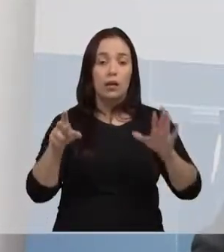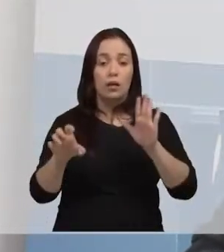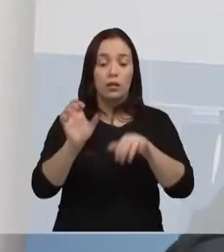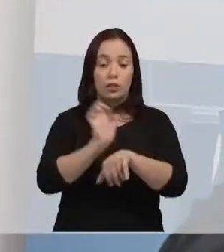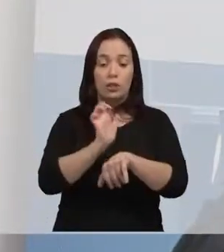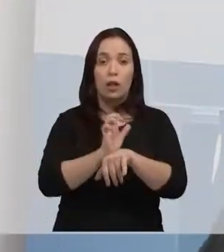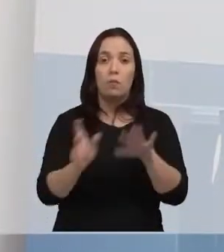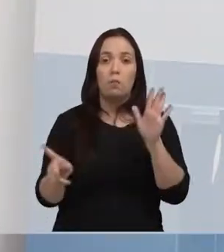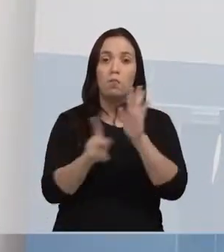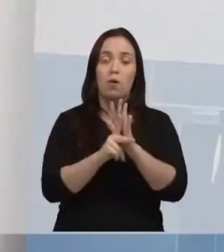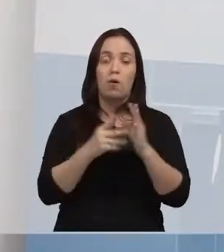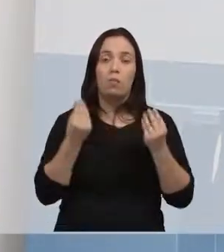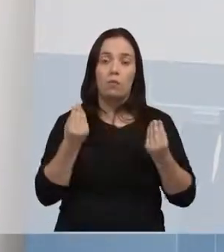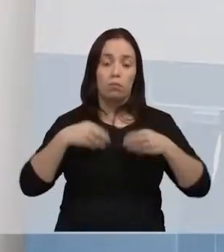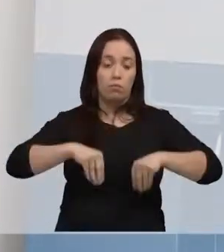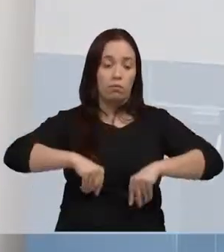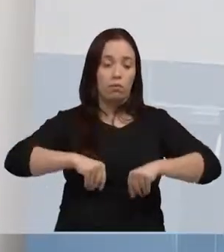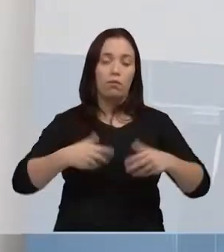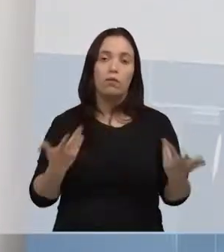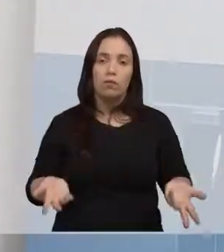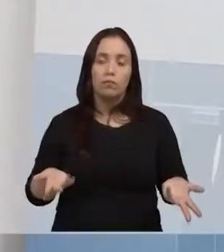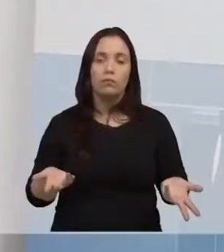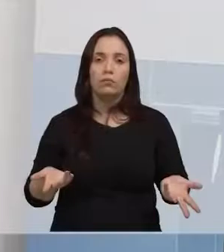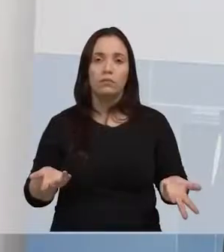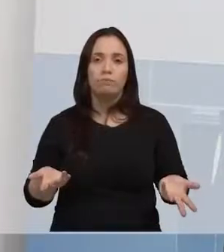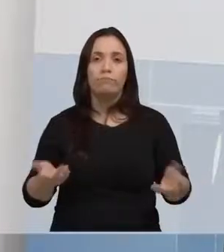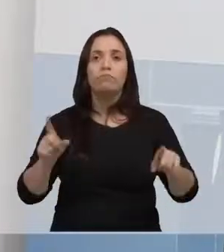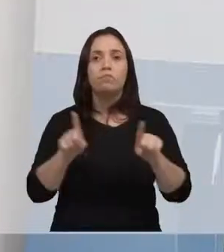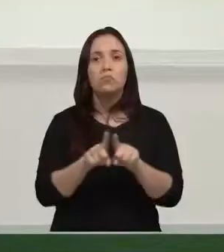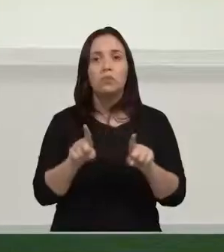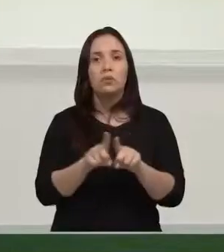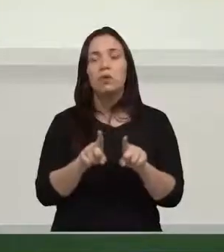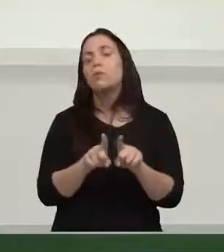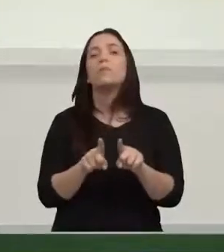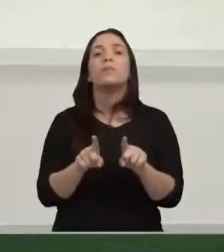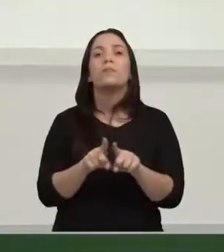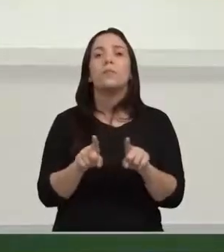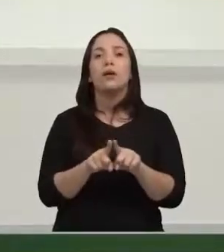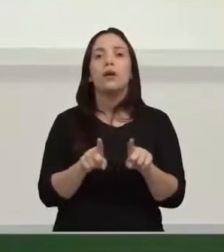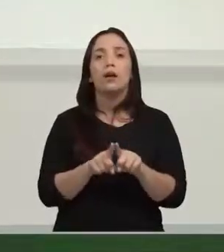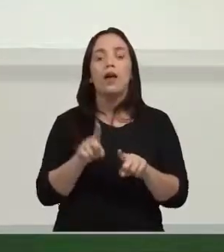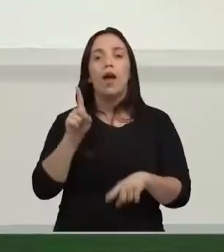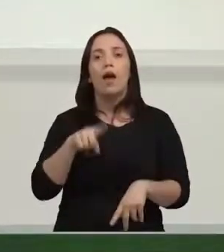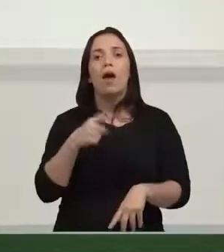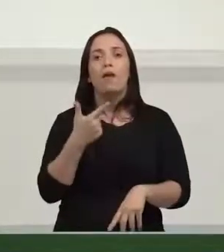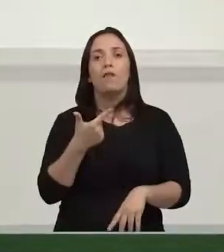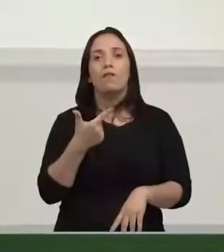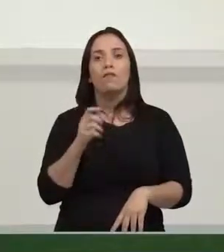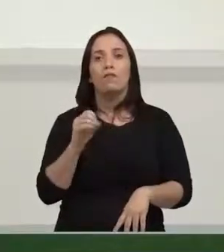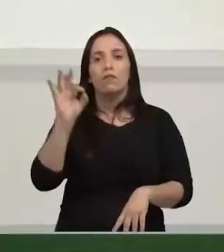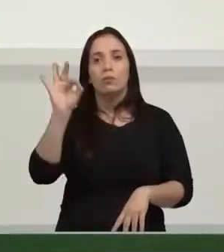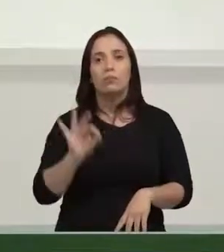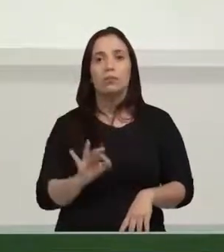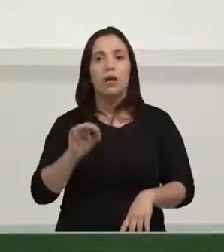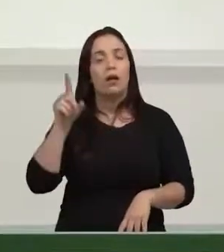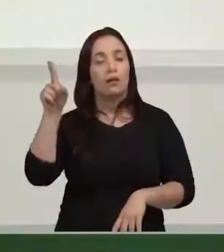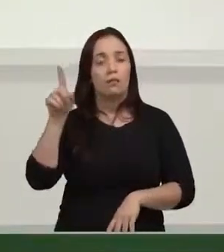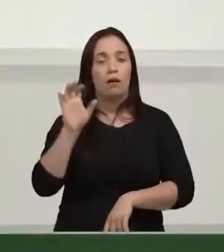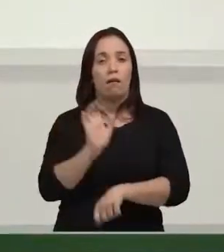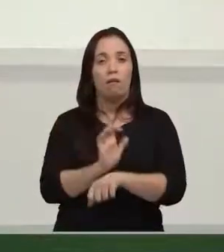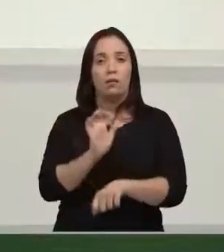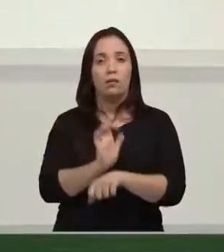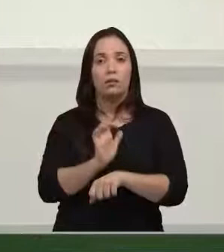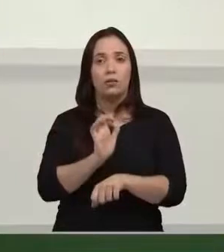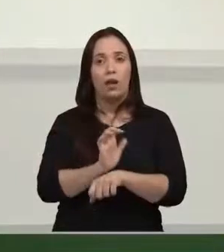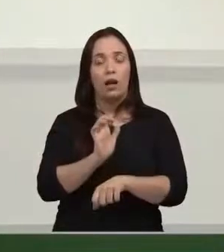você não pode querer apoio dos outros locais. Isso, ele não Então, tem um quinto dos votos, que seria 20%, no próprio estado que ele governou. Que ele acabou